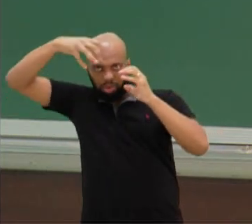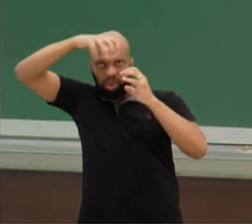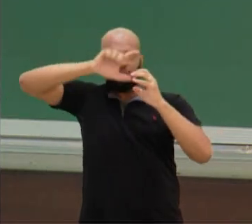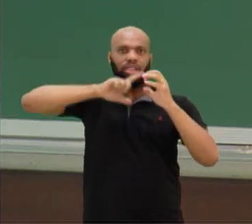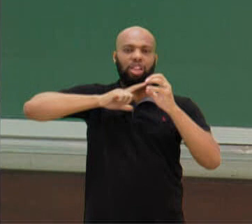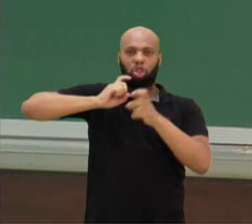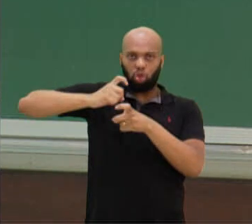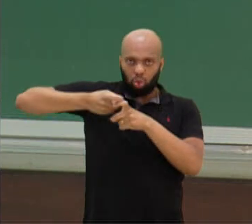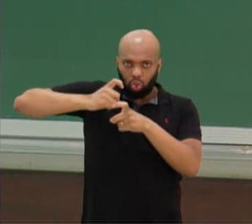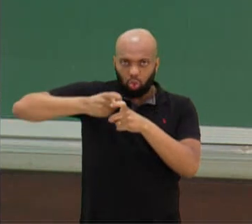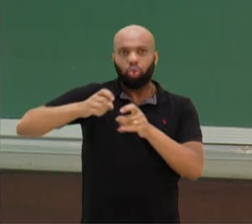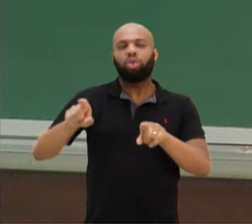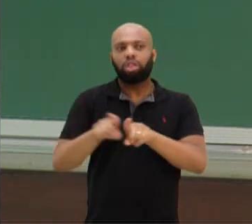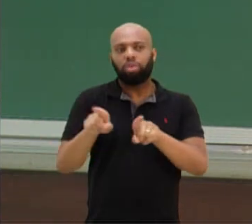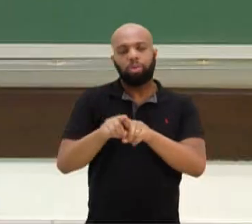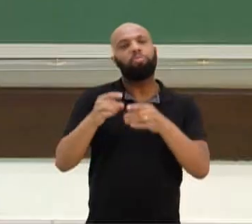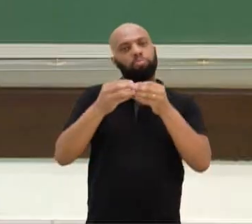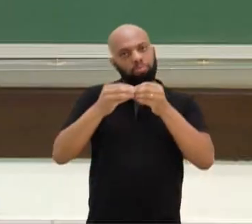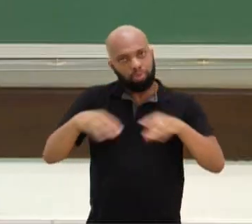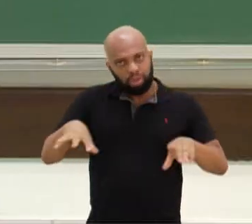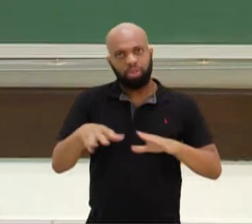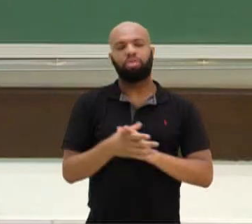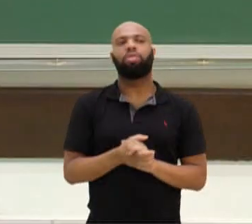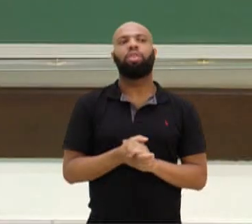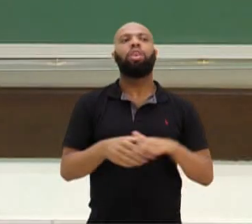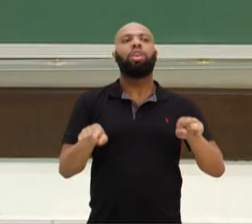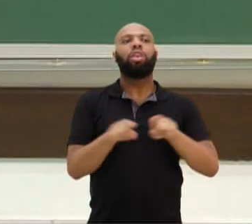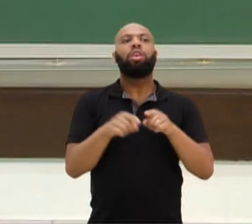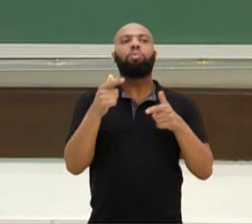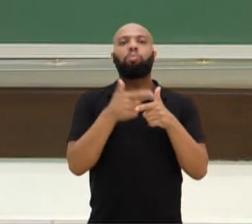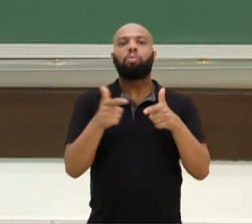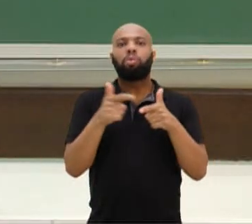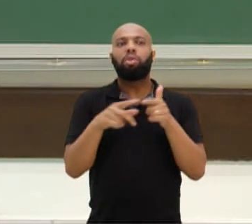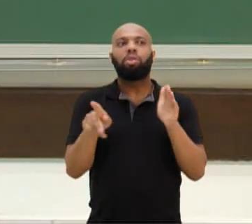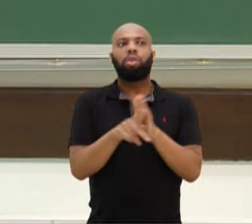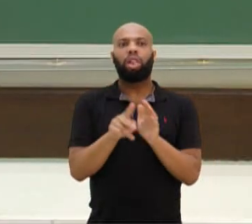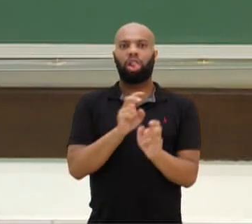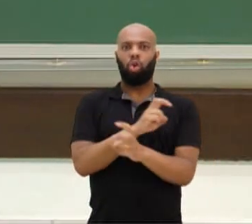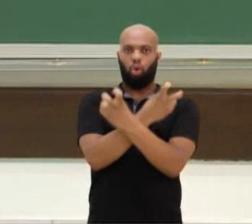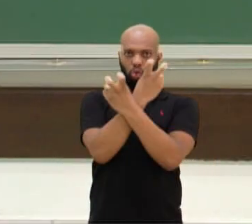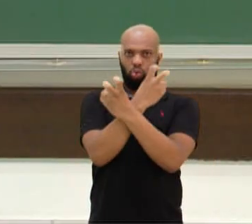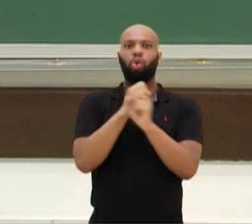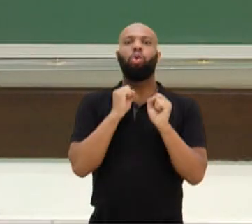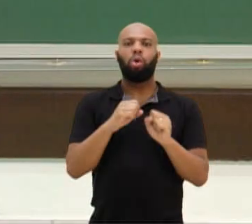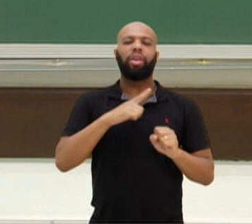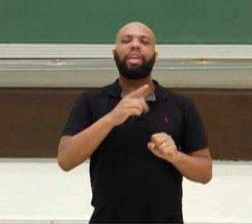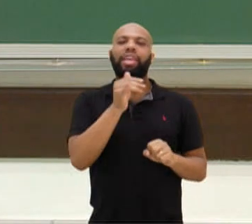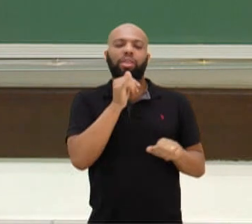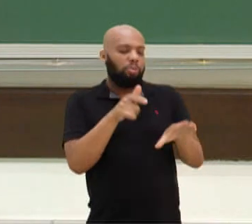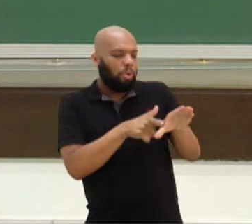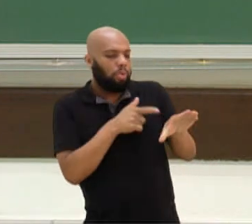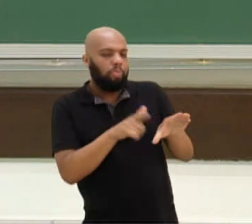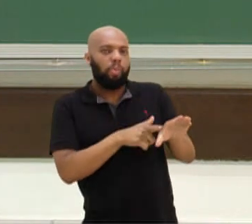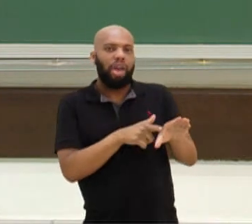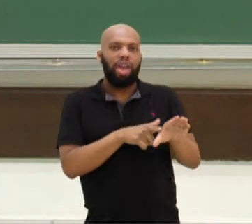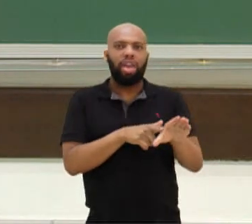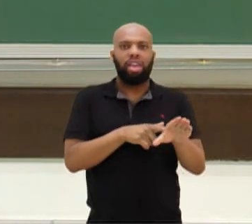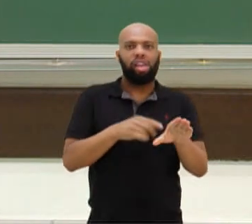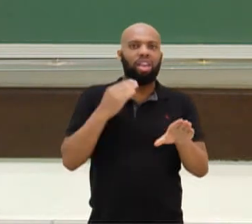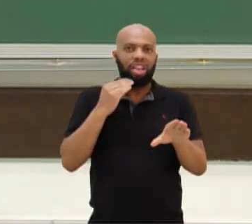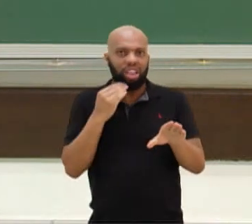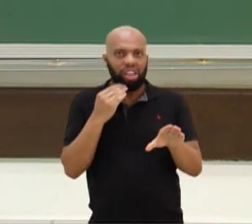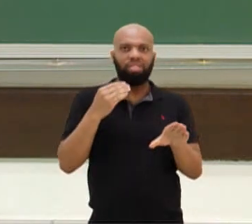pequenas calcificações, que é prejudicial também. Problemas esqueléticos, então às vezes pode ficar, por exemplo, com o pezinho meio torto, né?